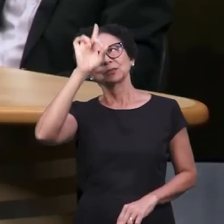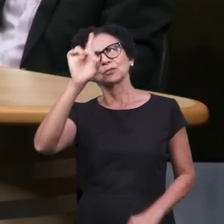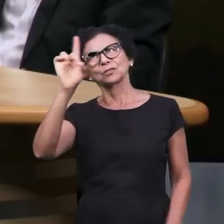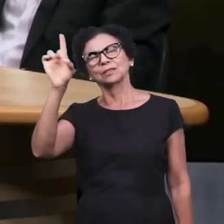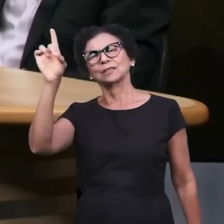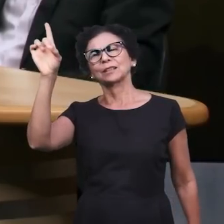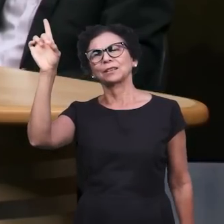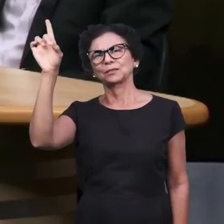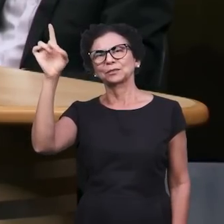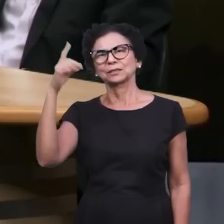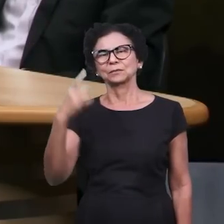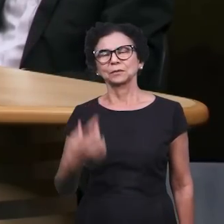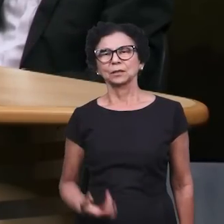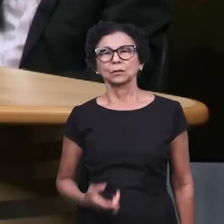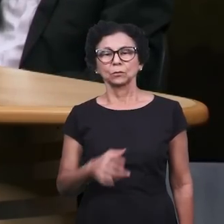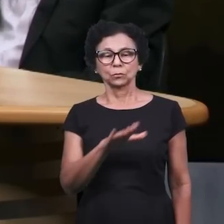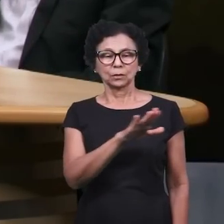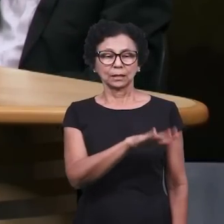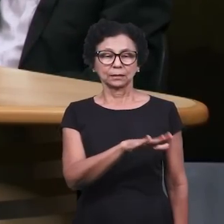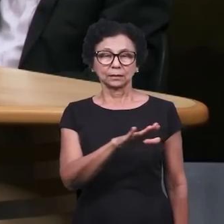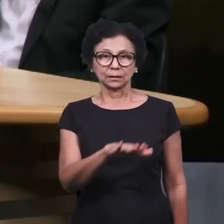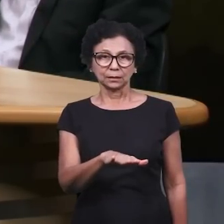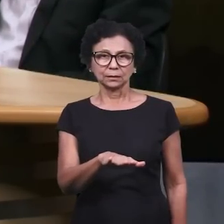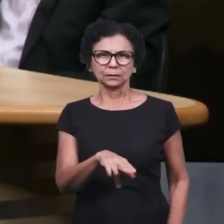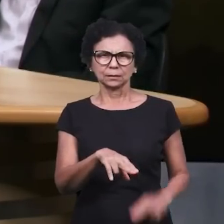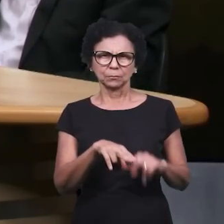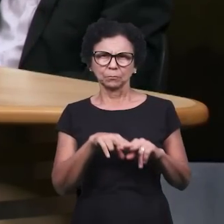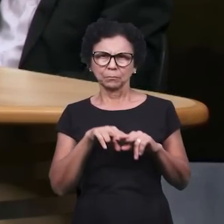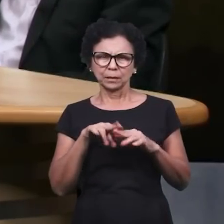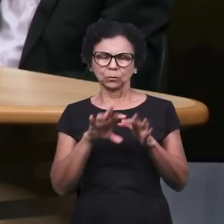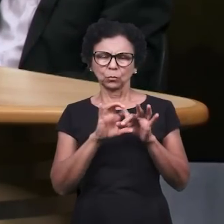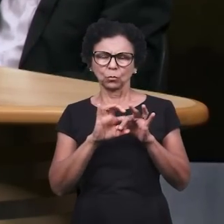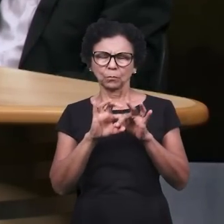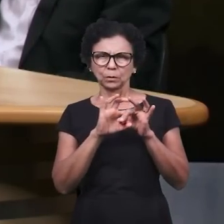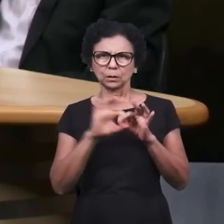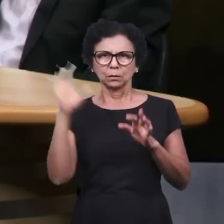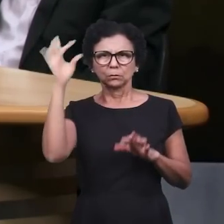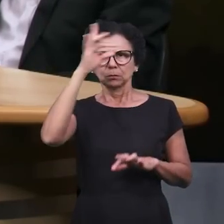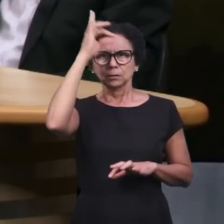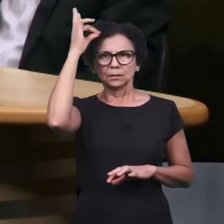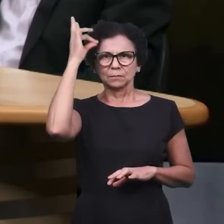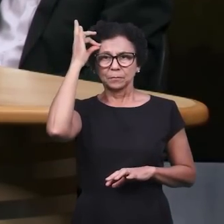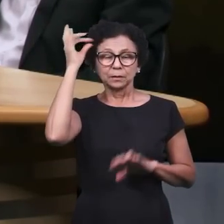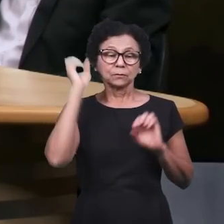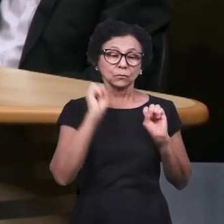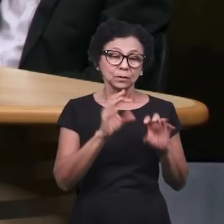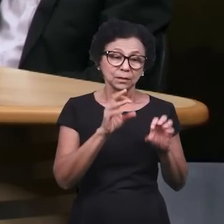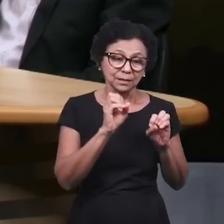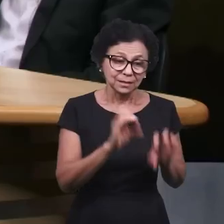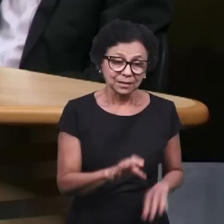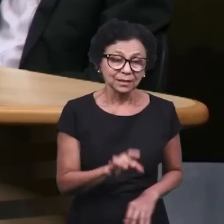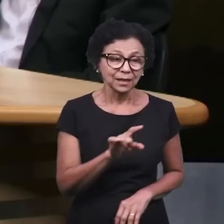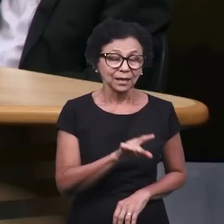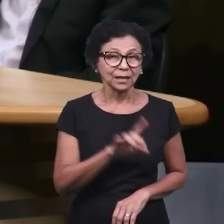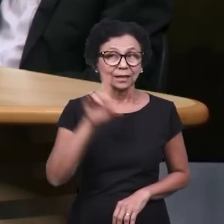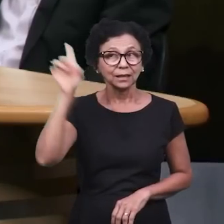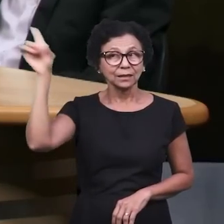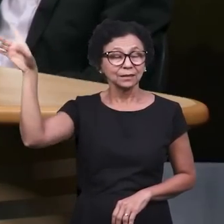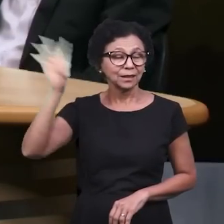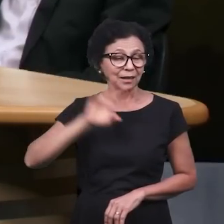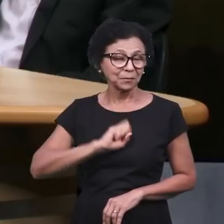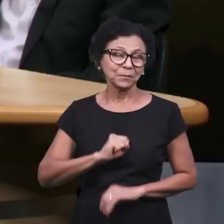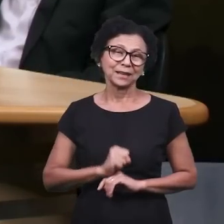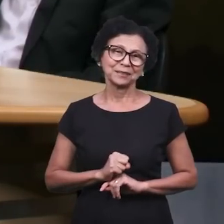você ensina a criança no espírito, ela vai amar o Deus a quem ela agora está Glória a servindo Deus. também. Muito bom. Ela